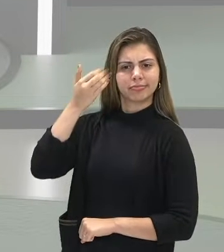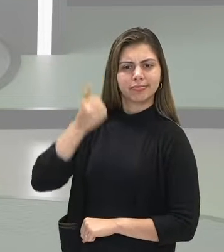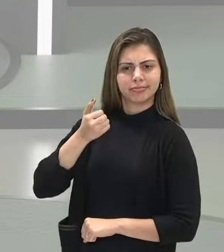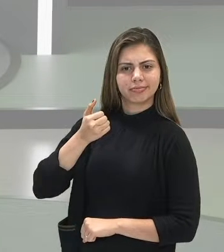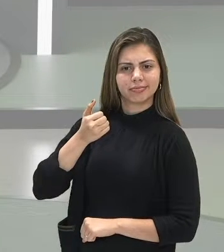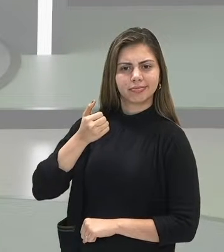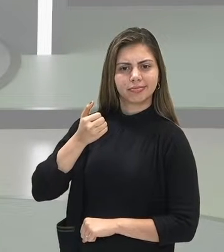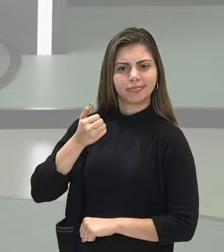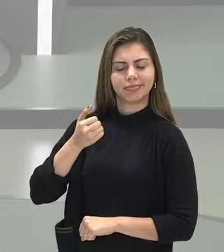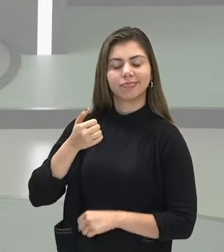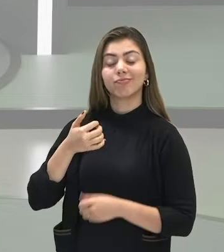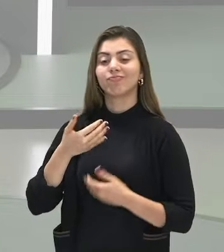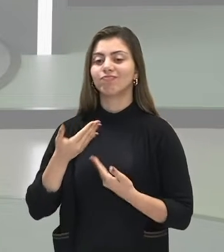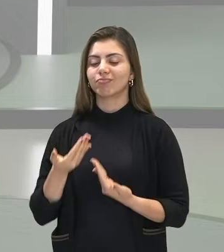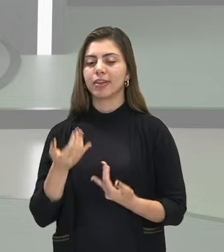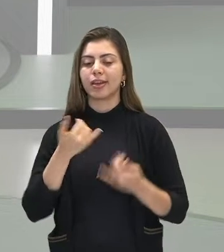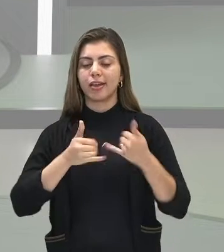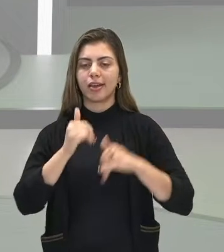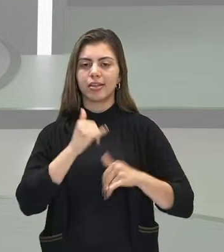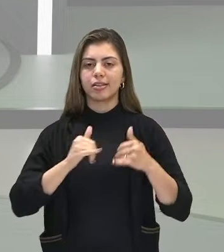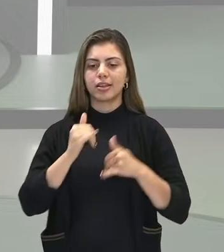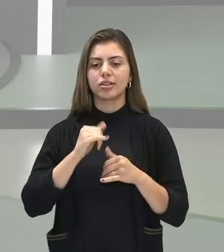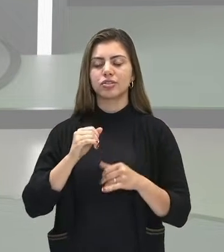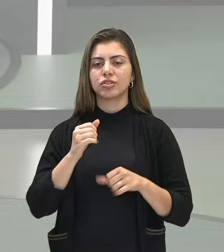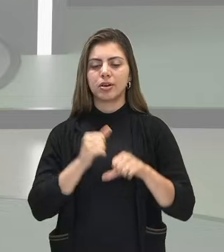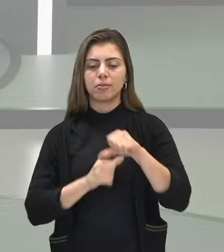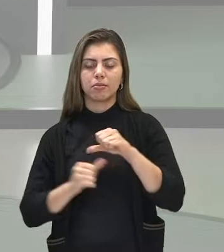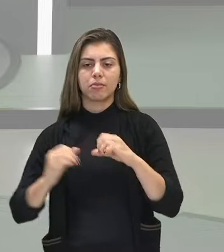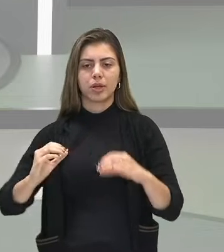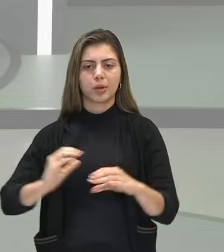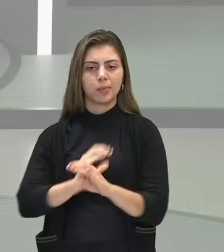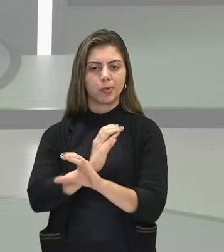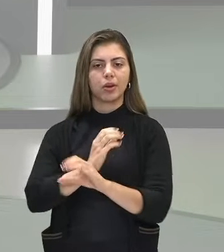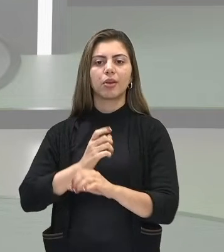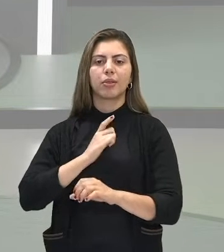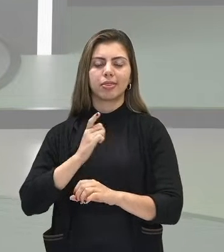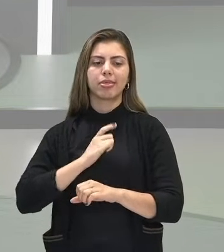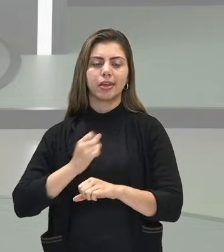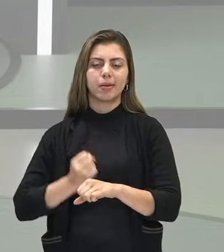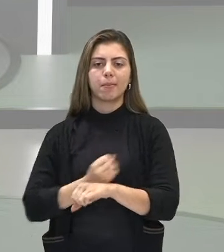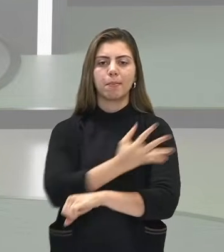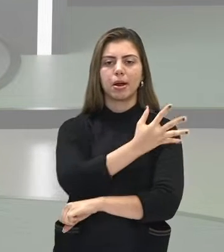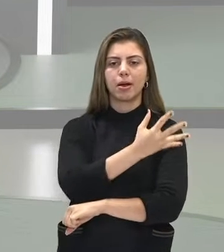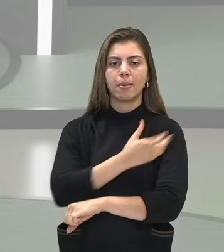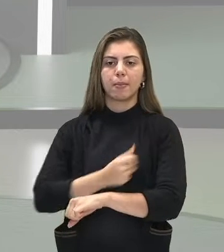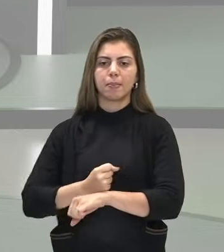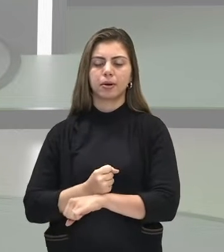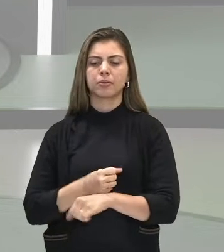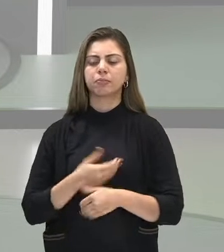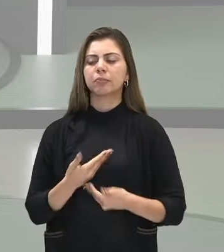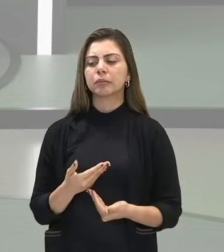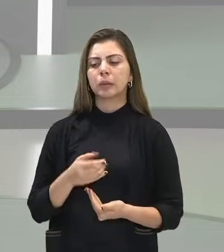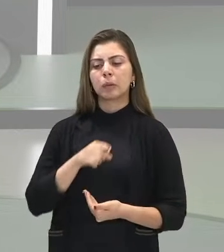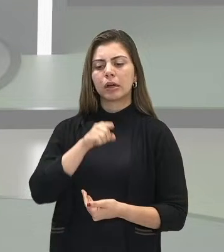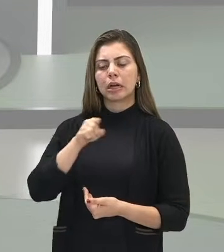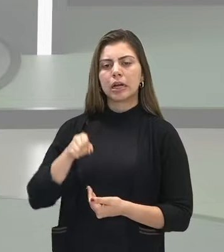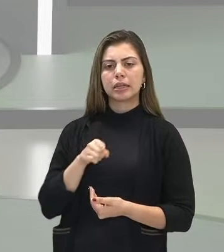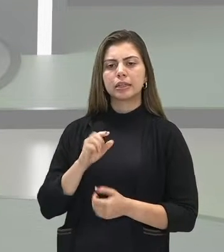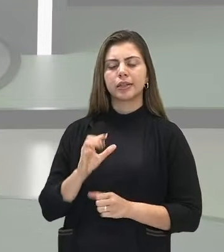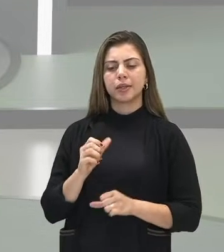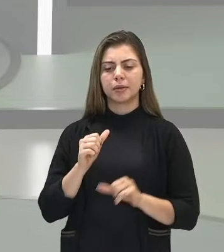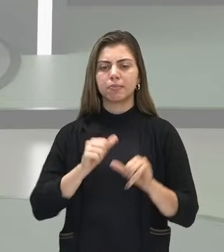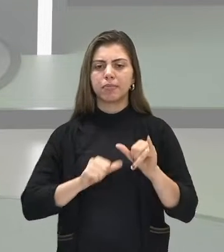calor? E será que esses tipos de reações,